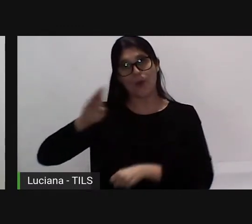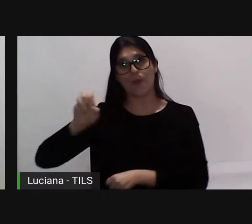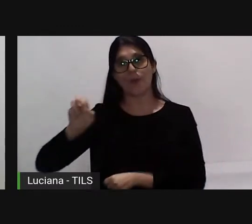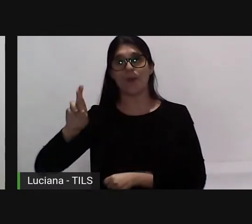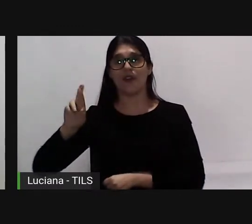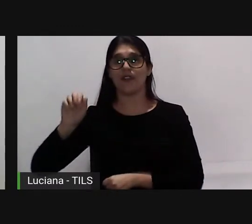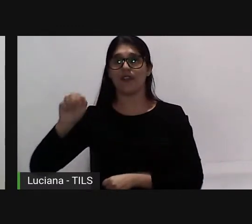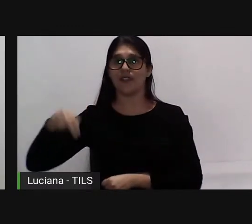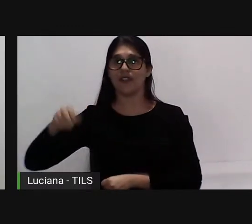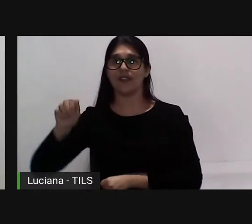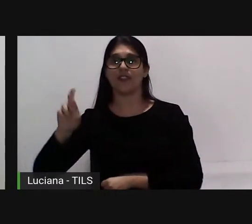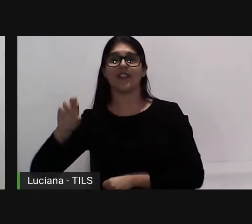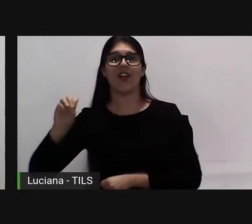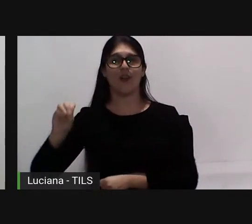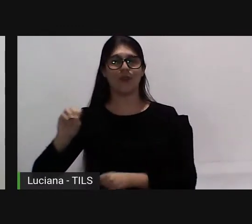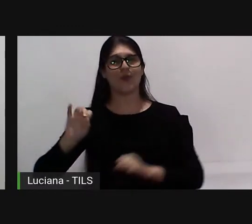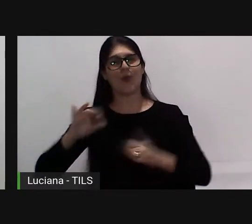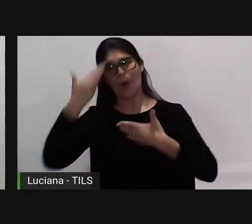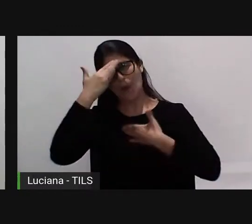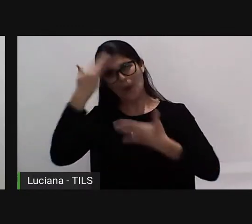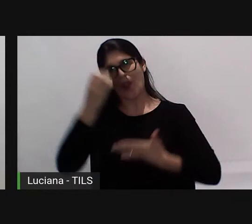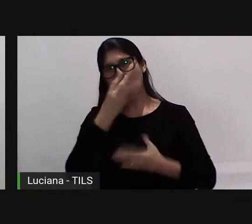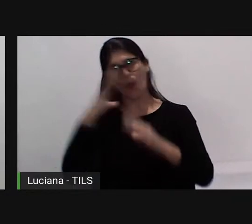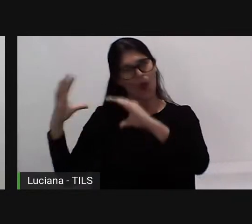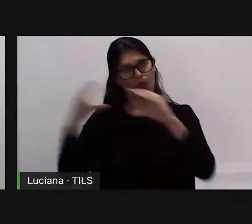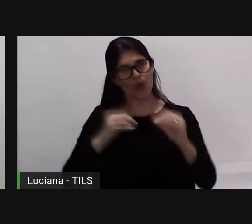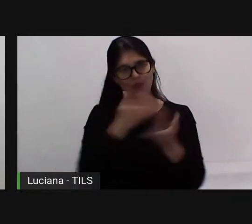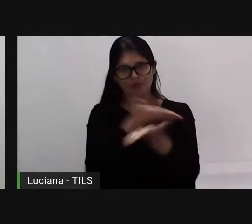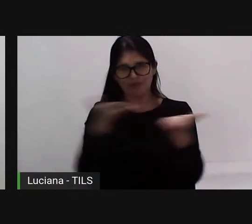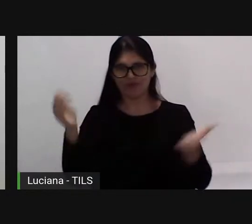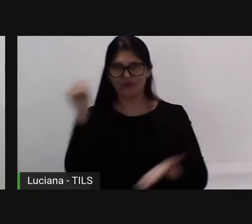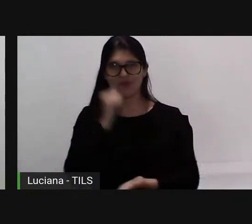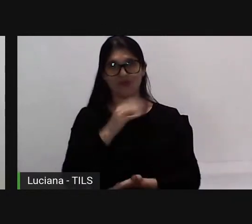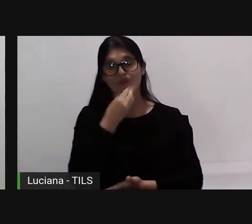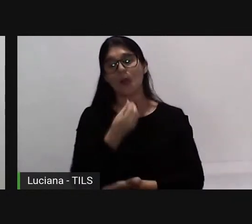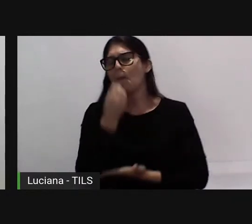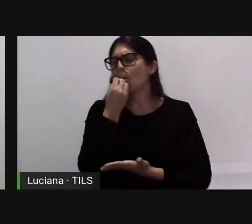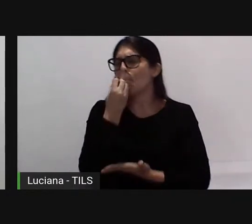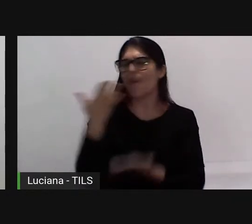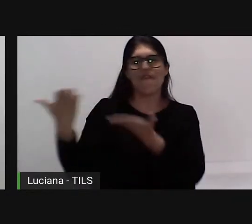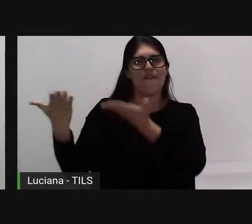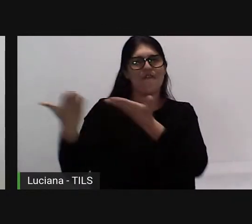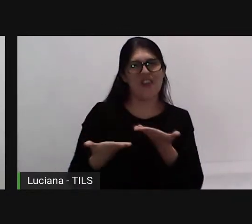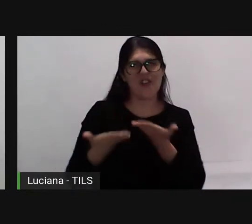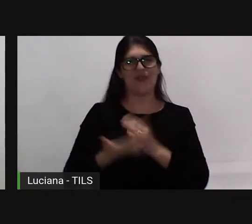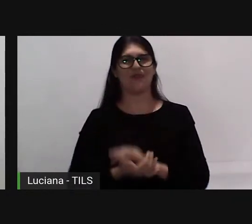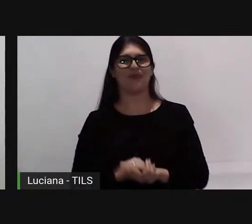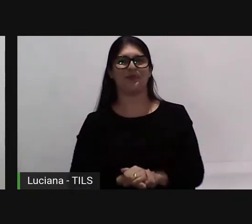audiovídeo. Obrigada, boa noite a todos e todas, e sejam todos muito bem-vindos.